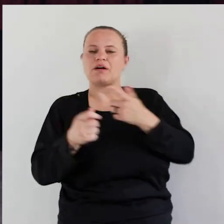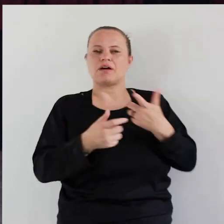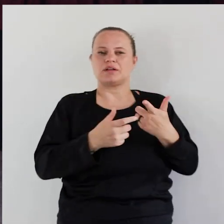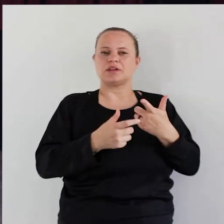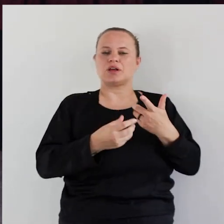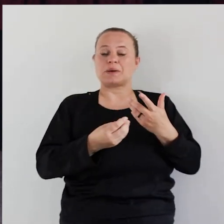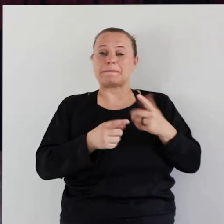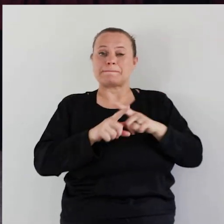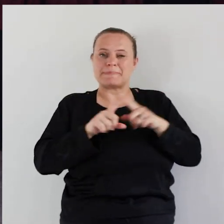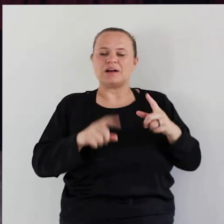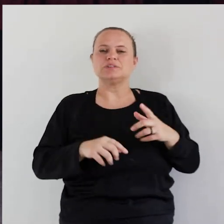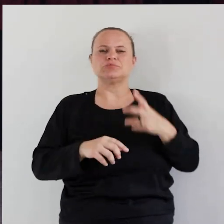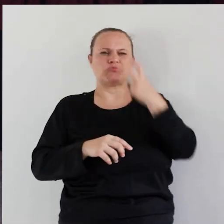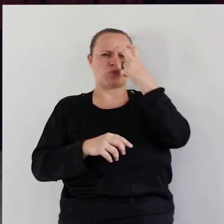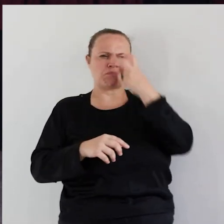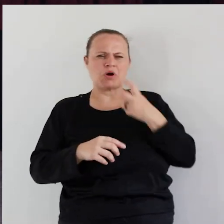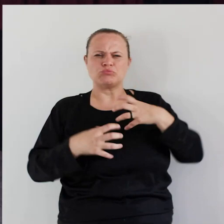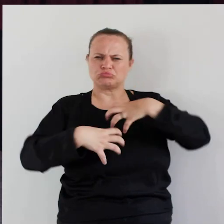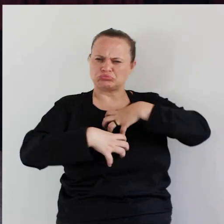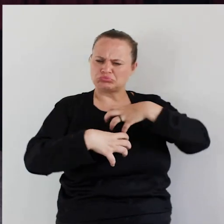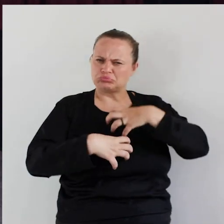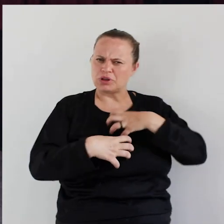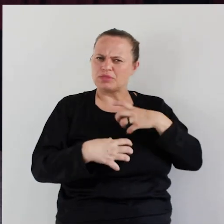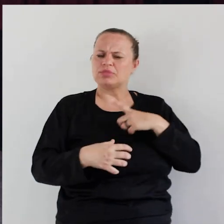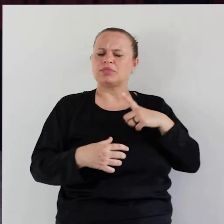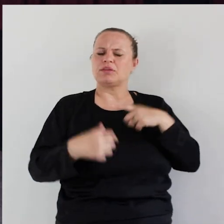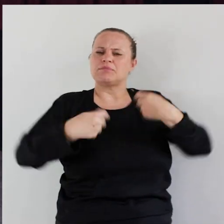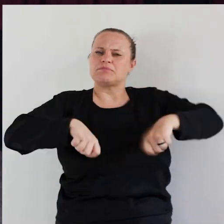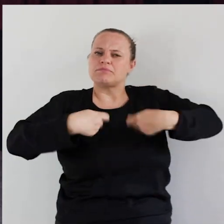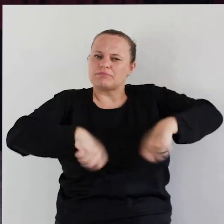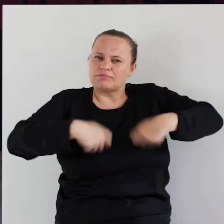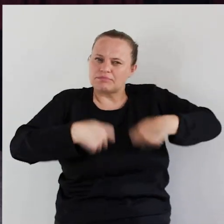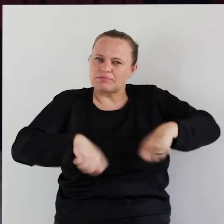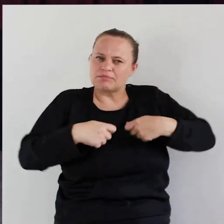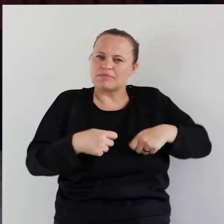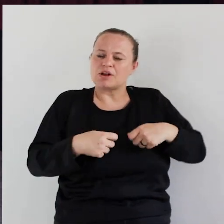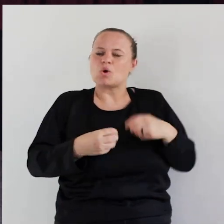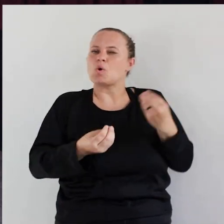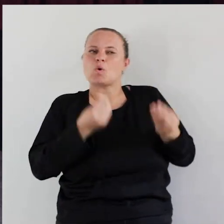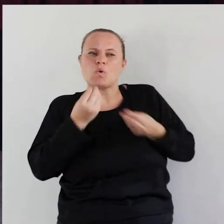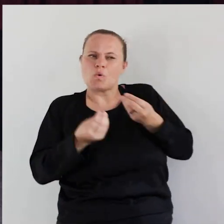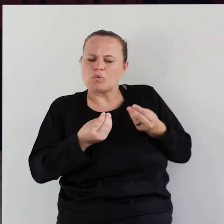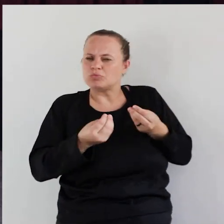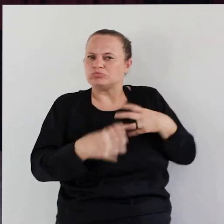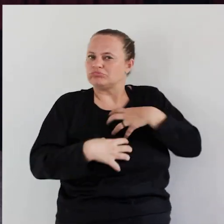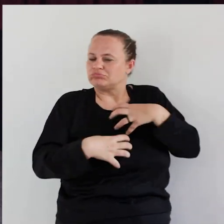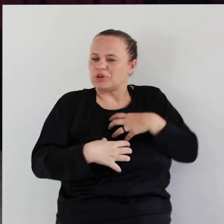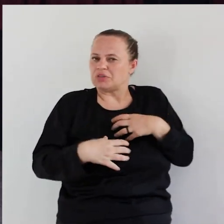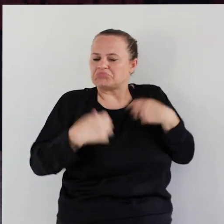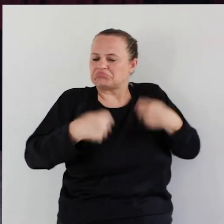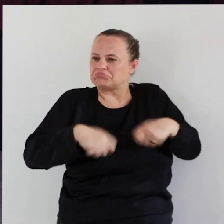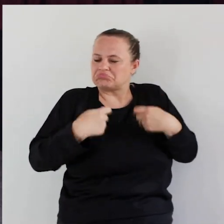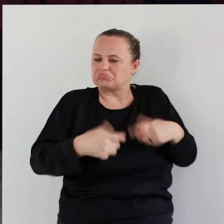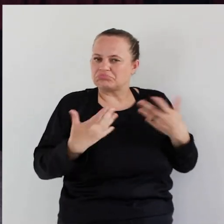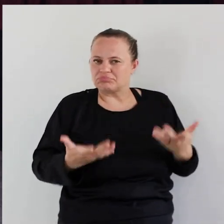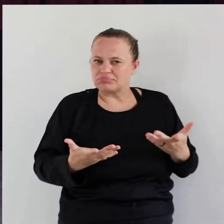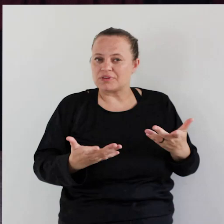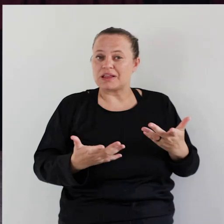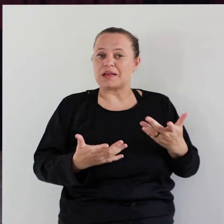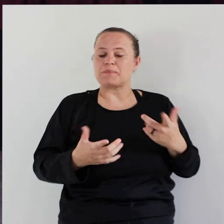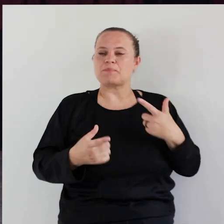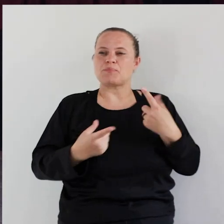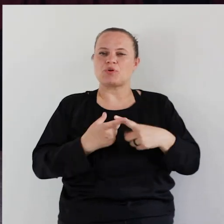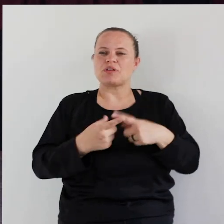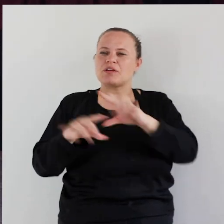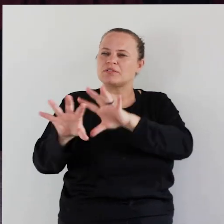manifestos, desde ocupação, desde passeata, né, de um caráter mais formal ou informal, a